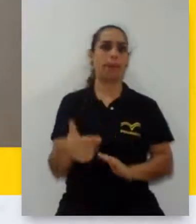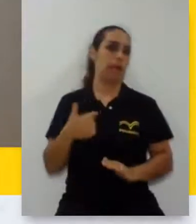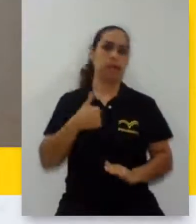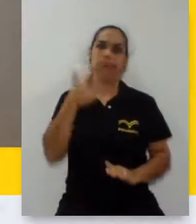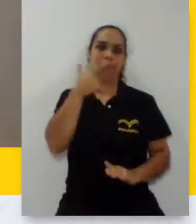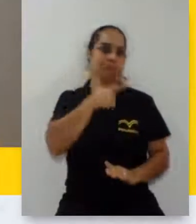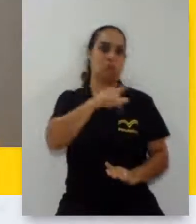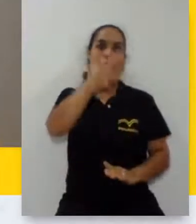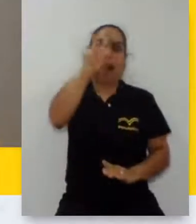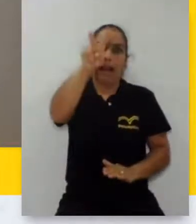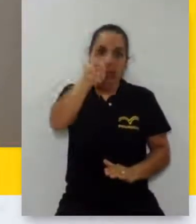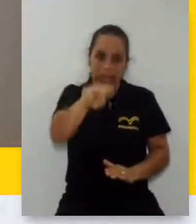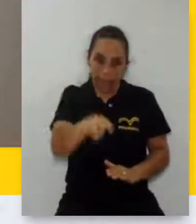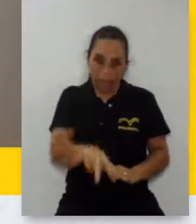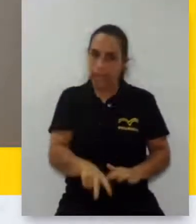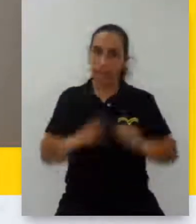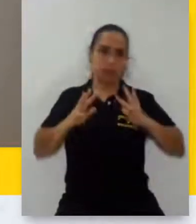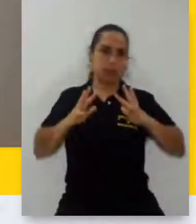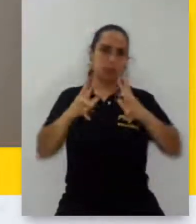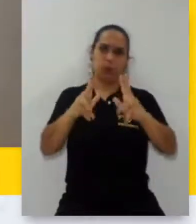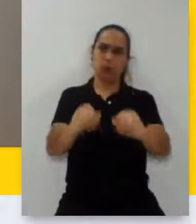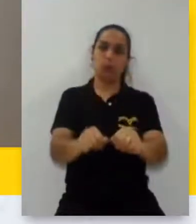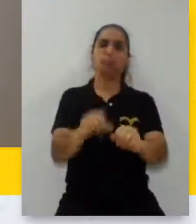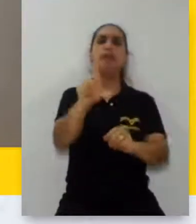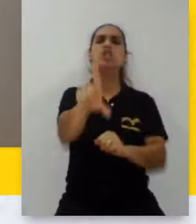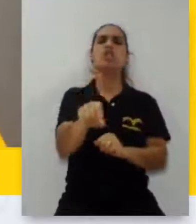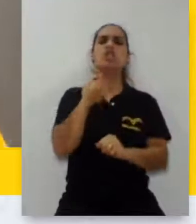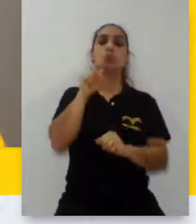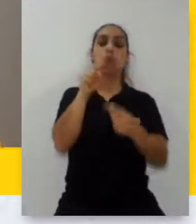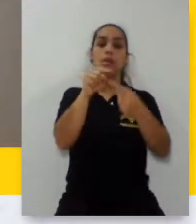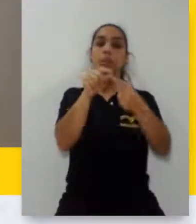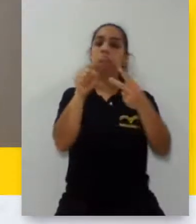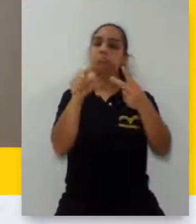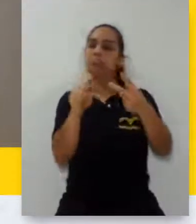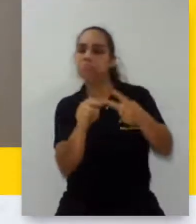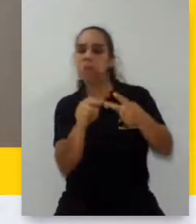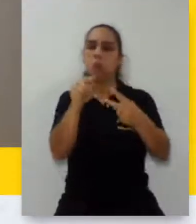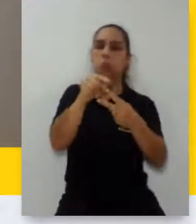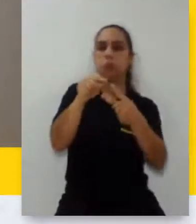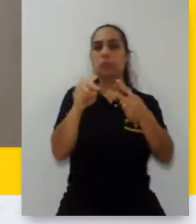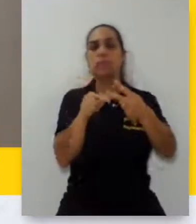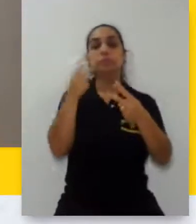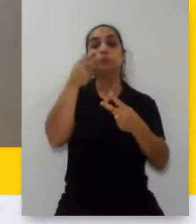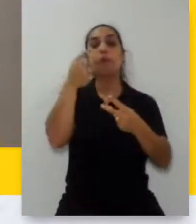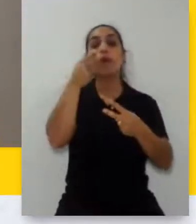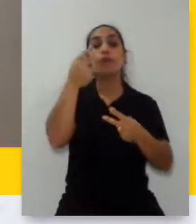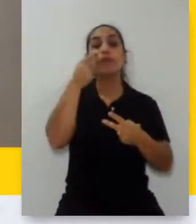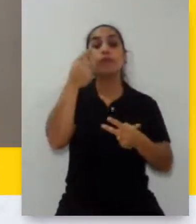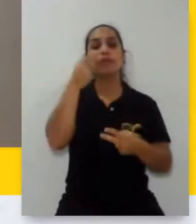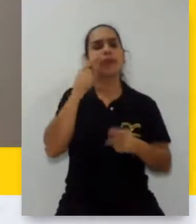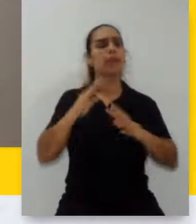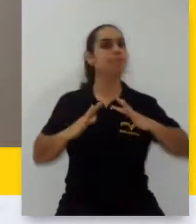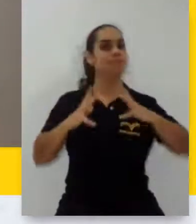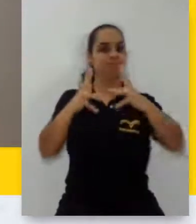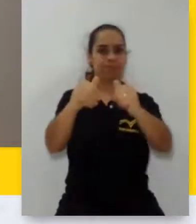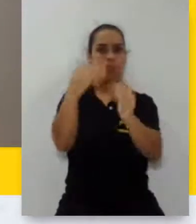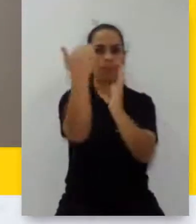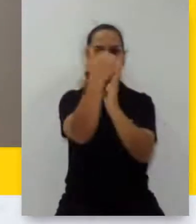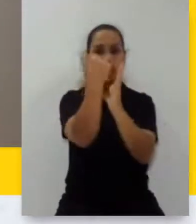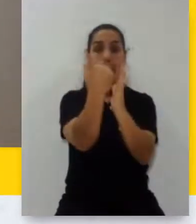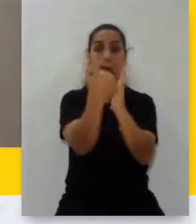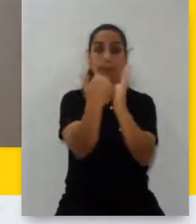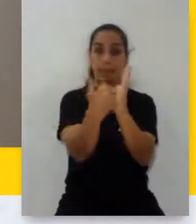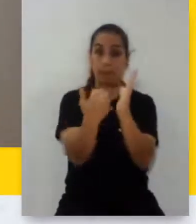escolhi um ou dois agora para a gente fazer essa finalização, mas todos eles são voltados a isso, assim,